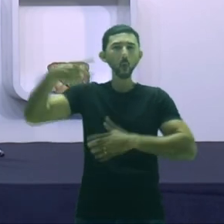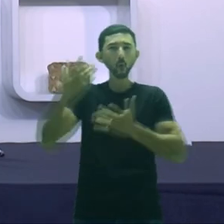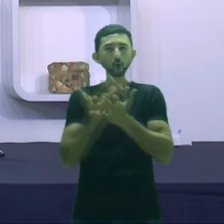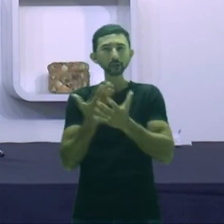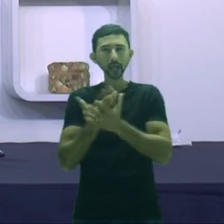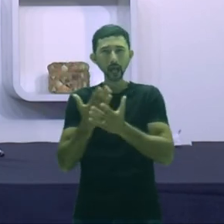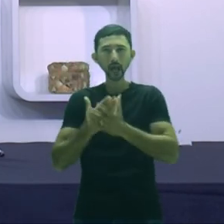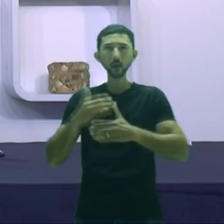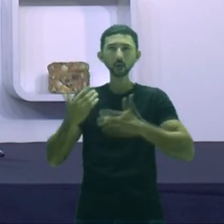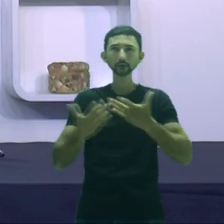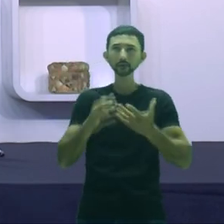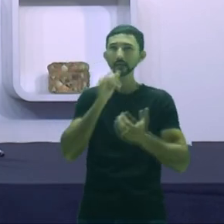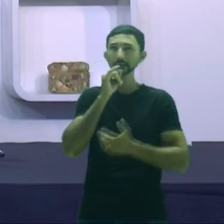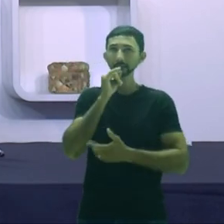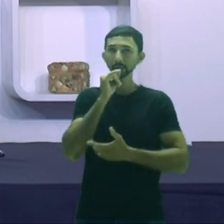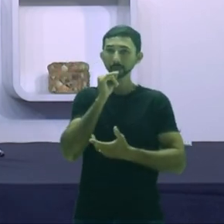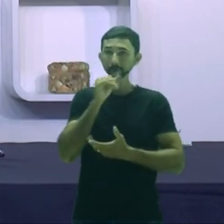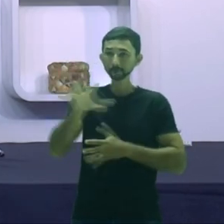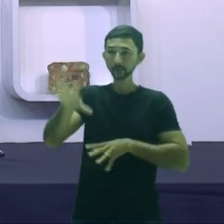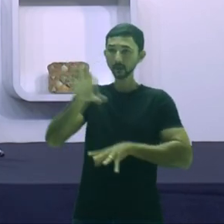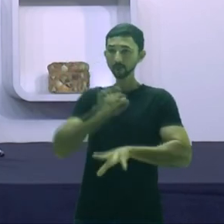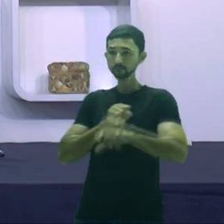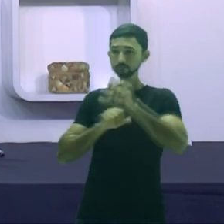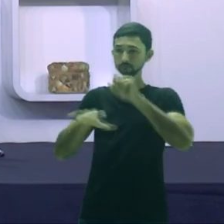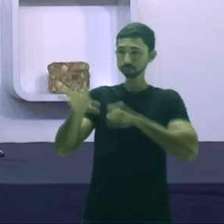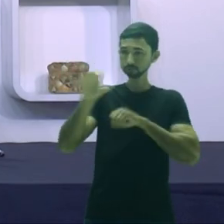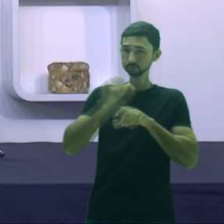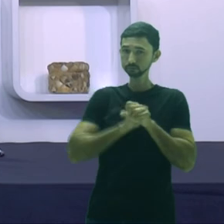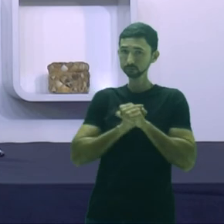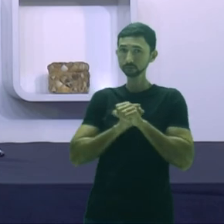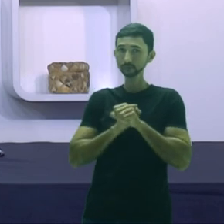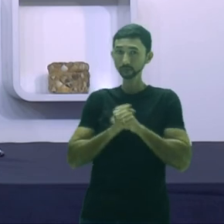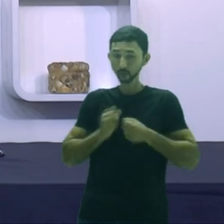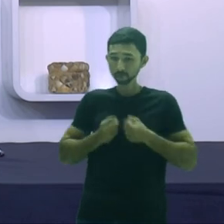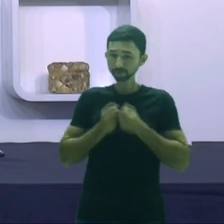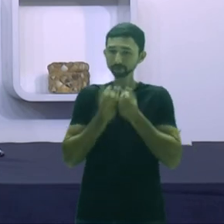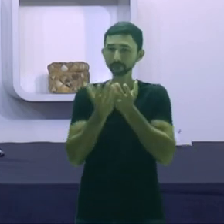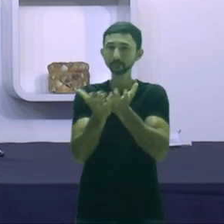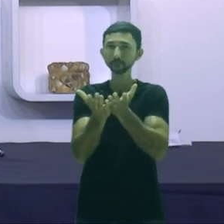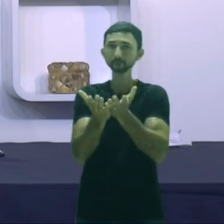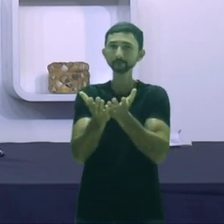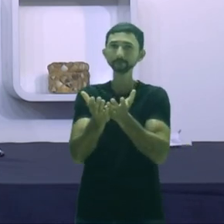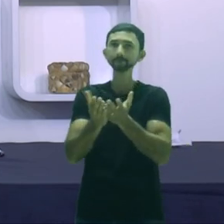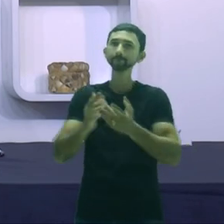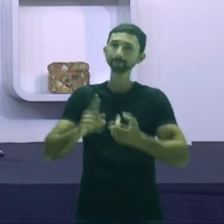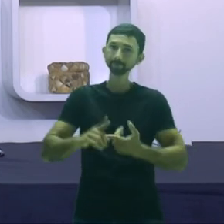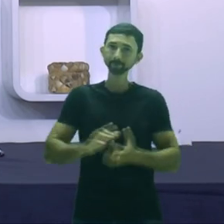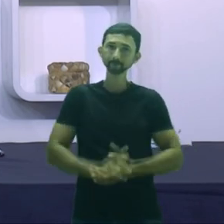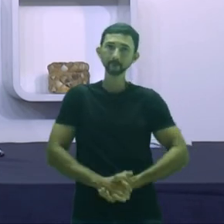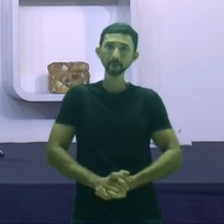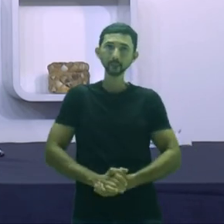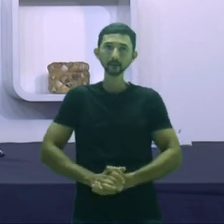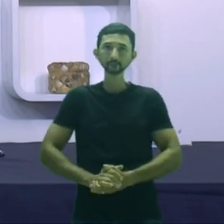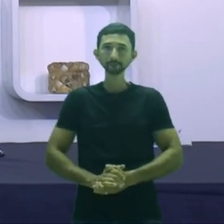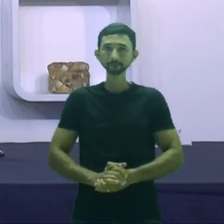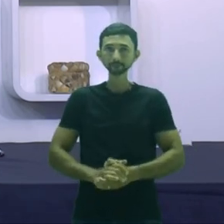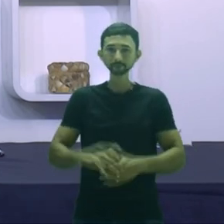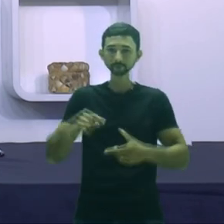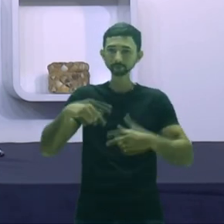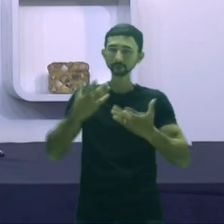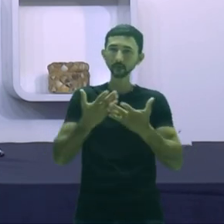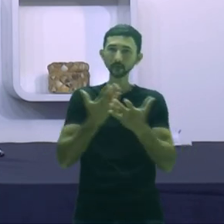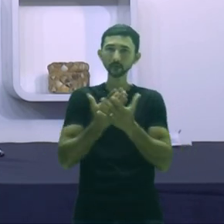que pregava que as características adquiridas, elas eram o quê? Transmitidas. Beleza? Tranquilos? Tá? Aqui